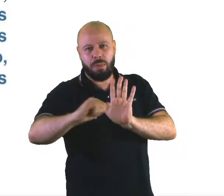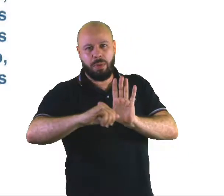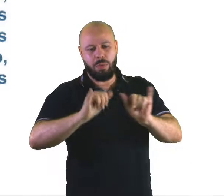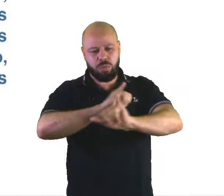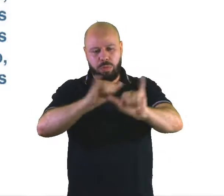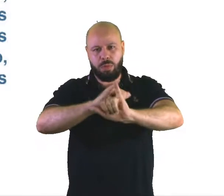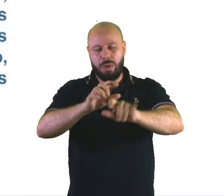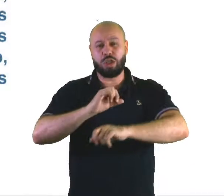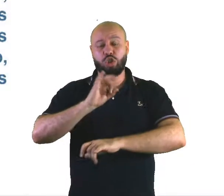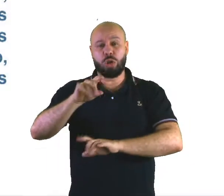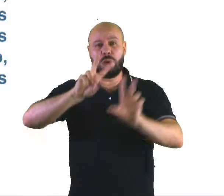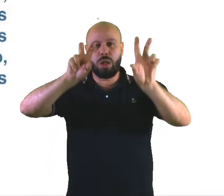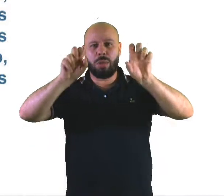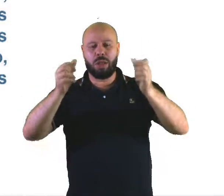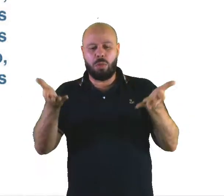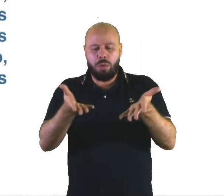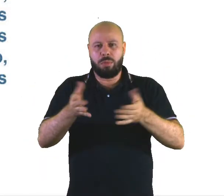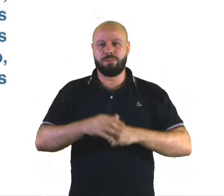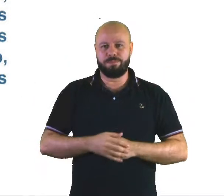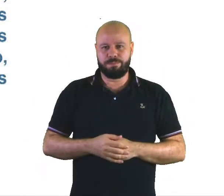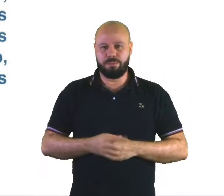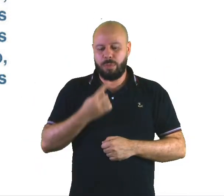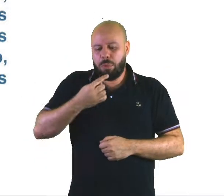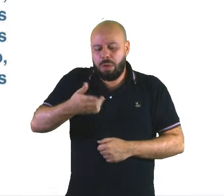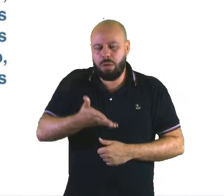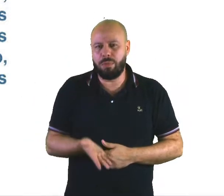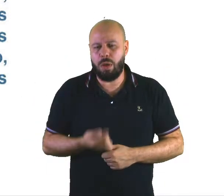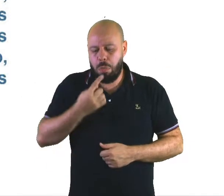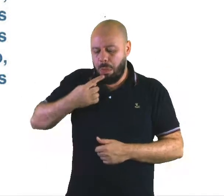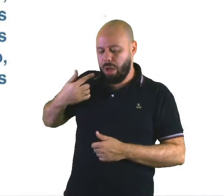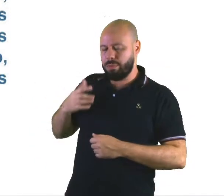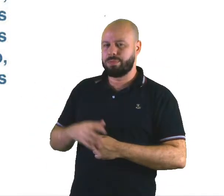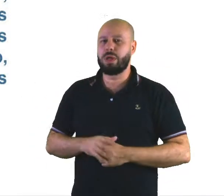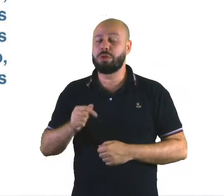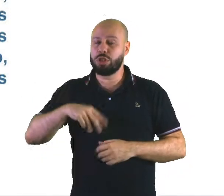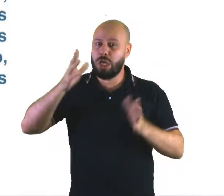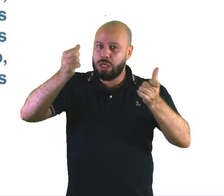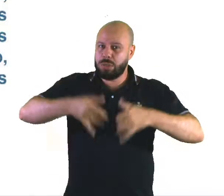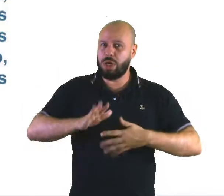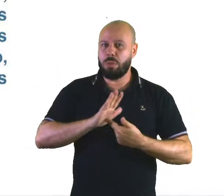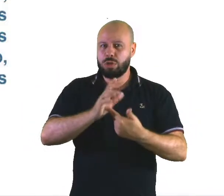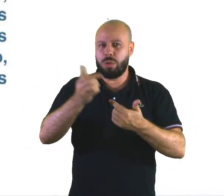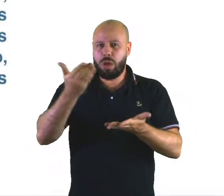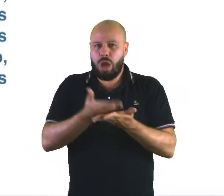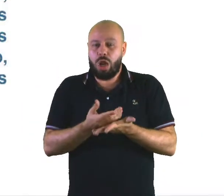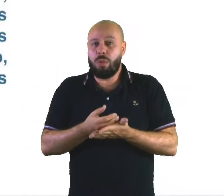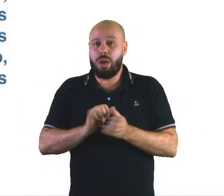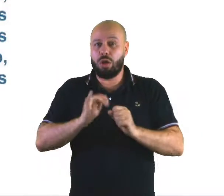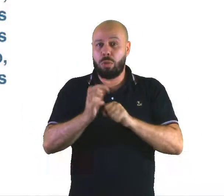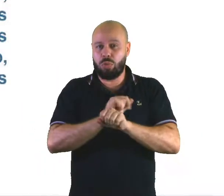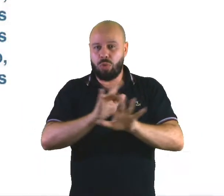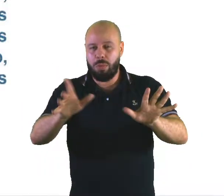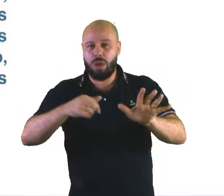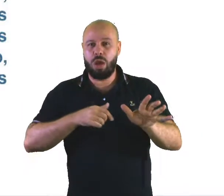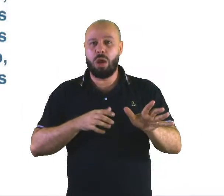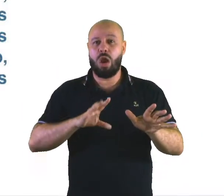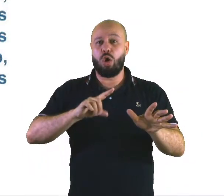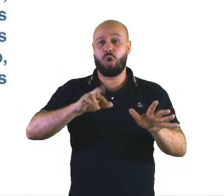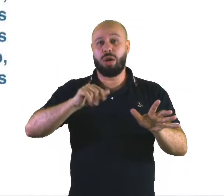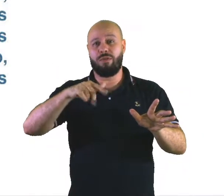informativo sobre um tema atual. Nesse caso, nós trabalhamos nessa aula falando sobre pandemia, a doença